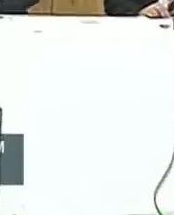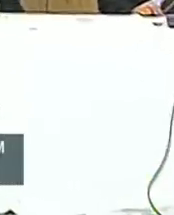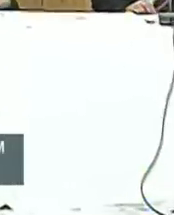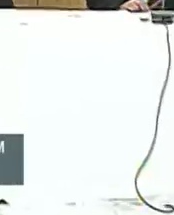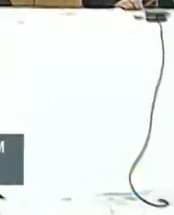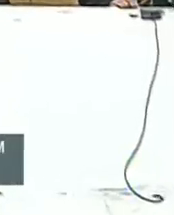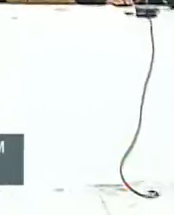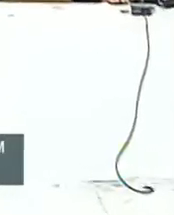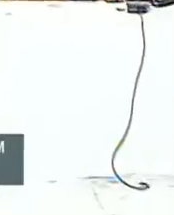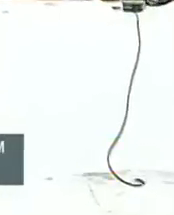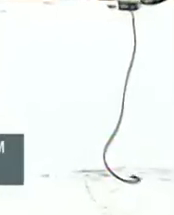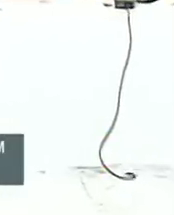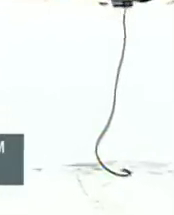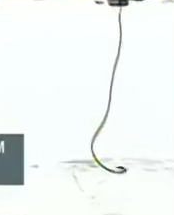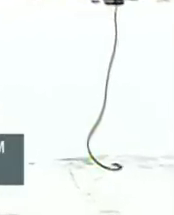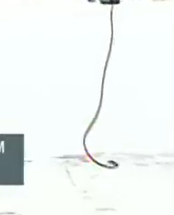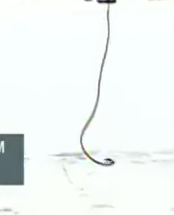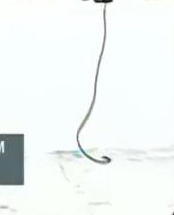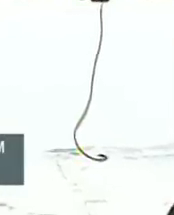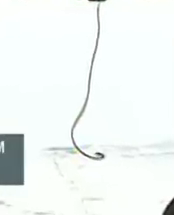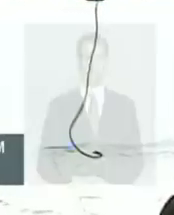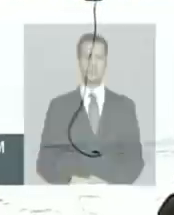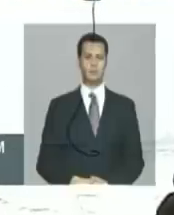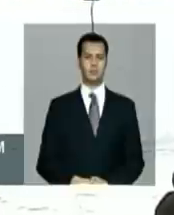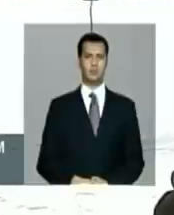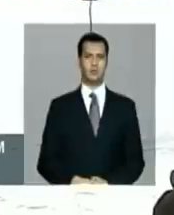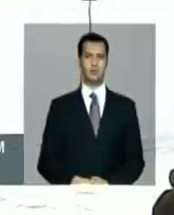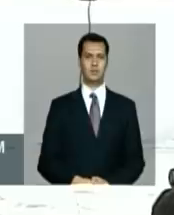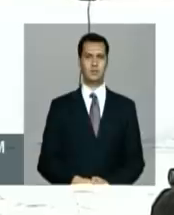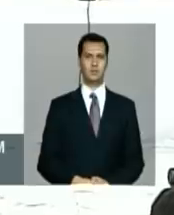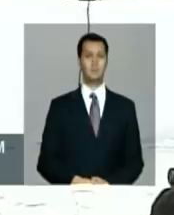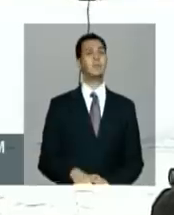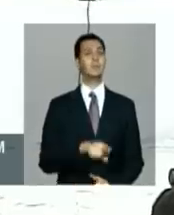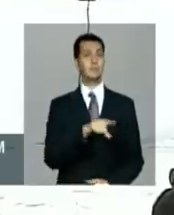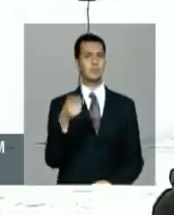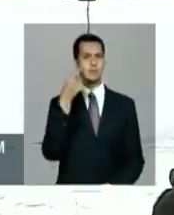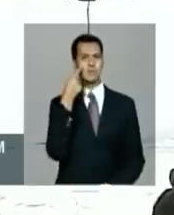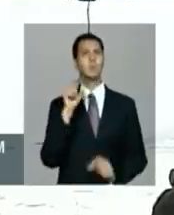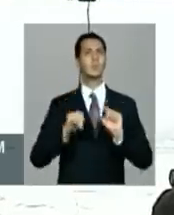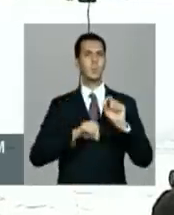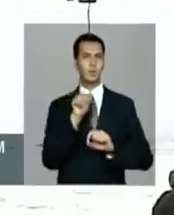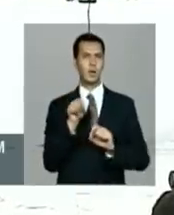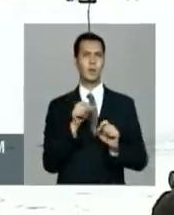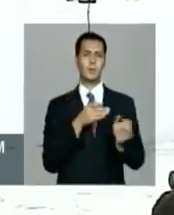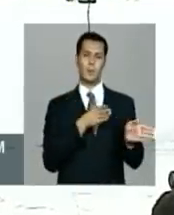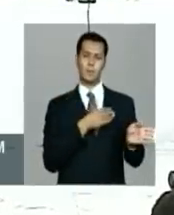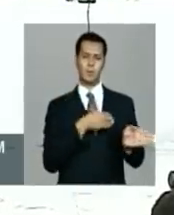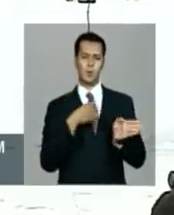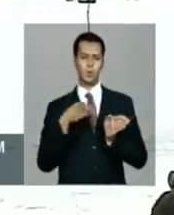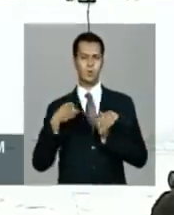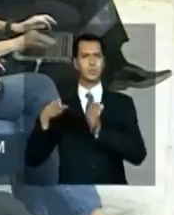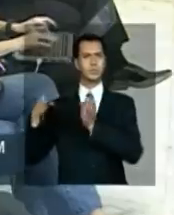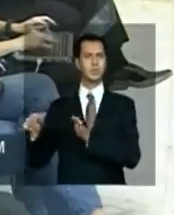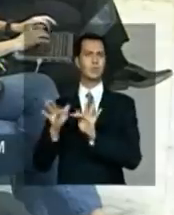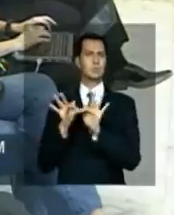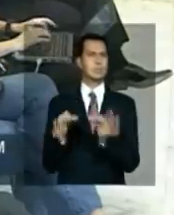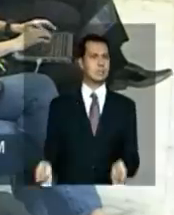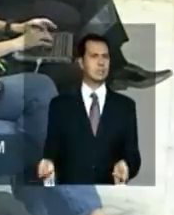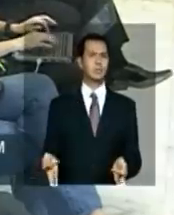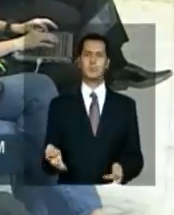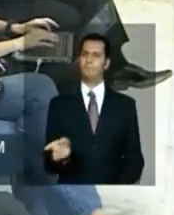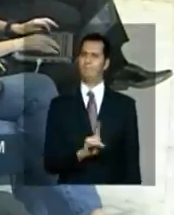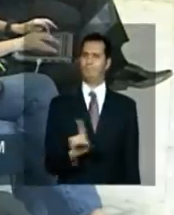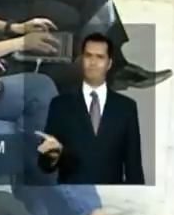vejam que não foi um processo simples e eu me recordo